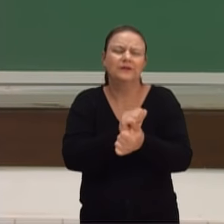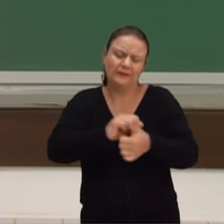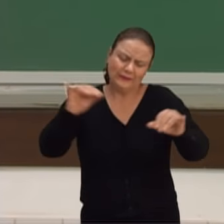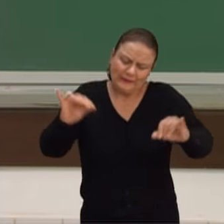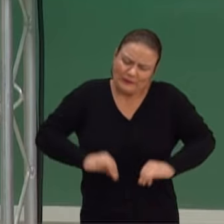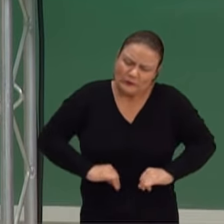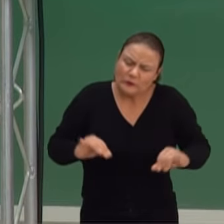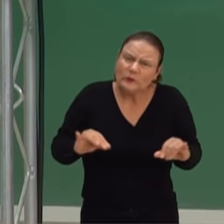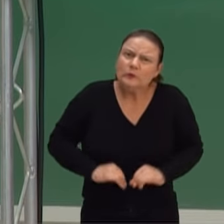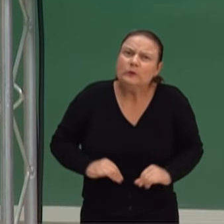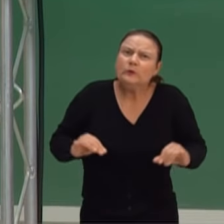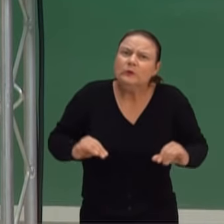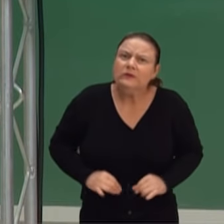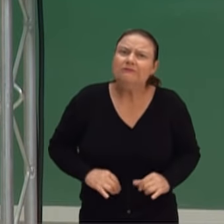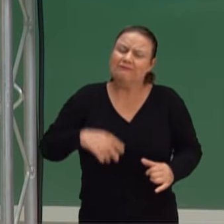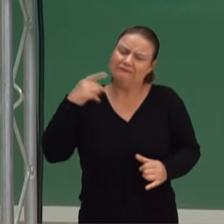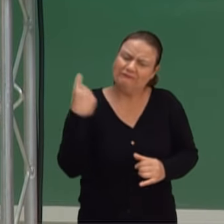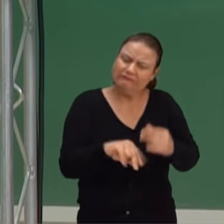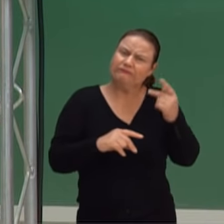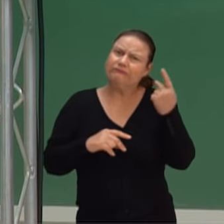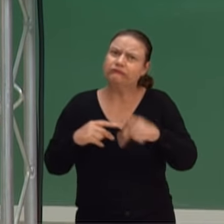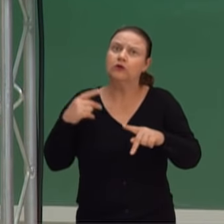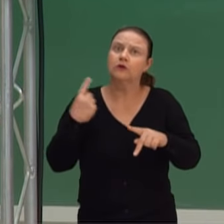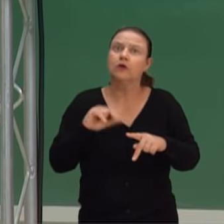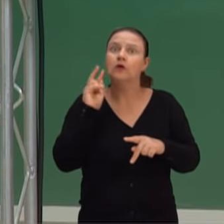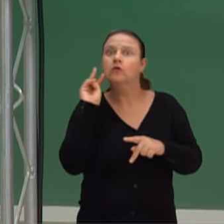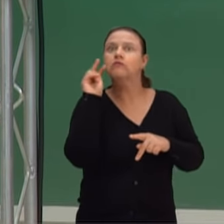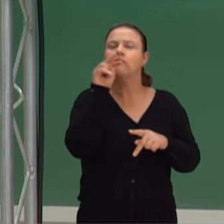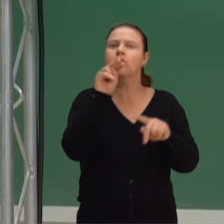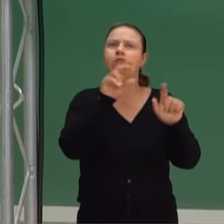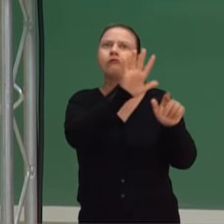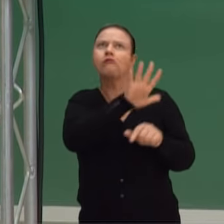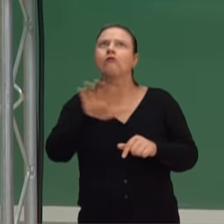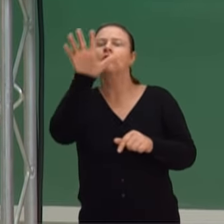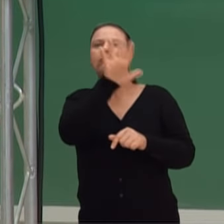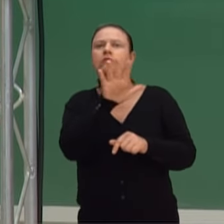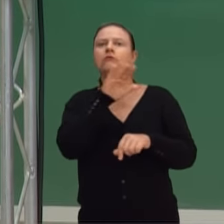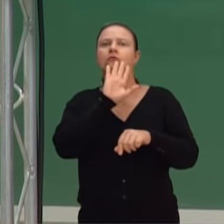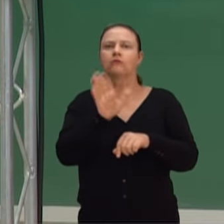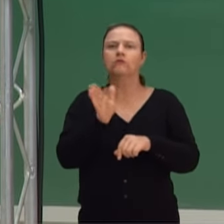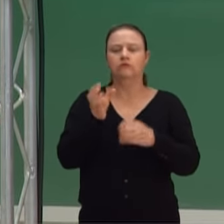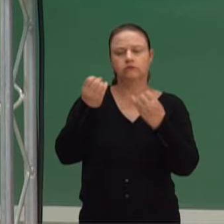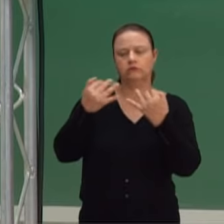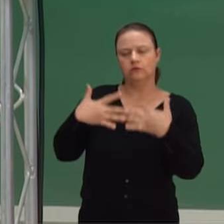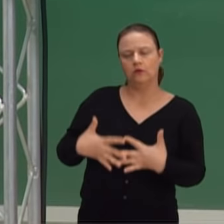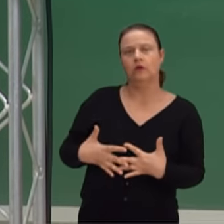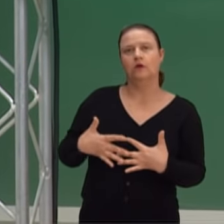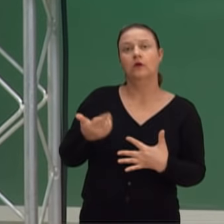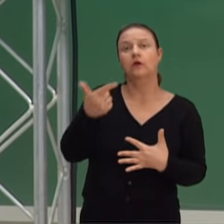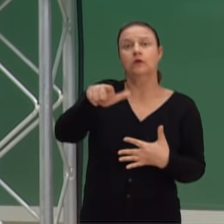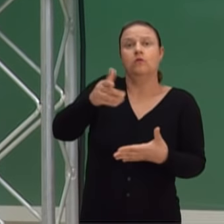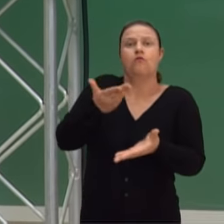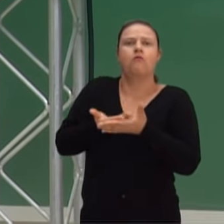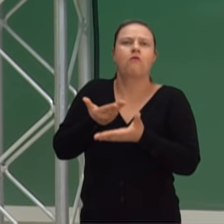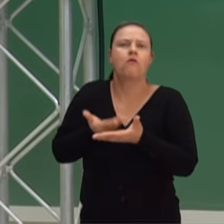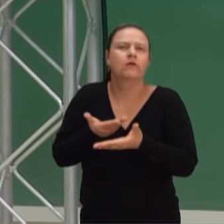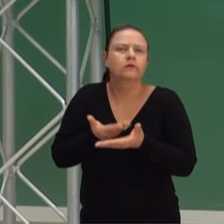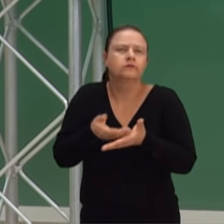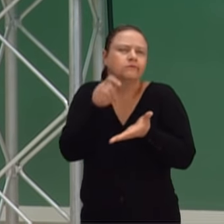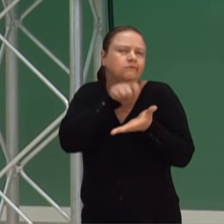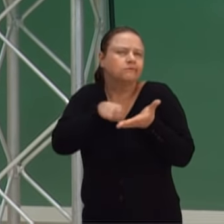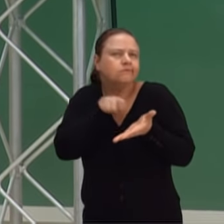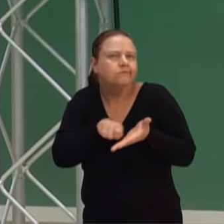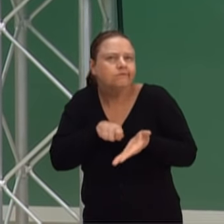com relação aos escravos, isso você viu em algumas imagens e a gente conversou. A gente volta na nossa próxima aula para você anotar